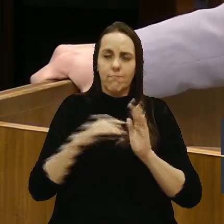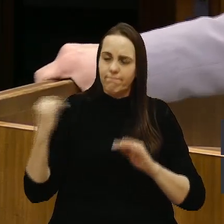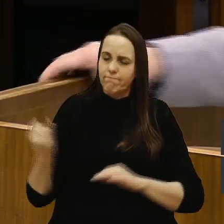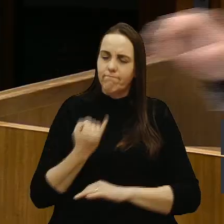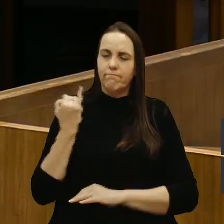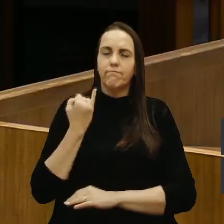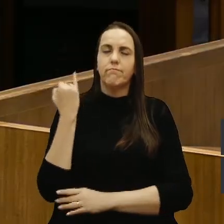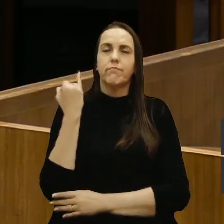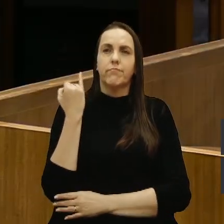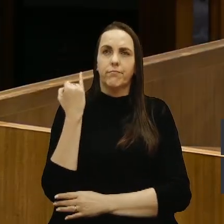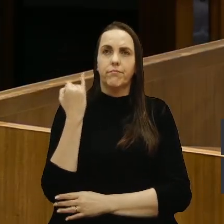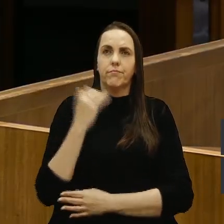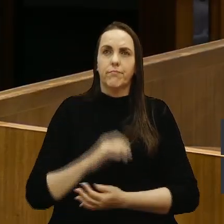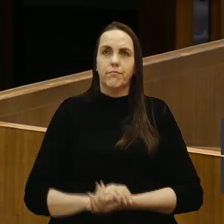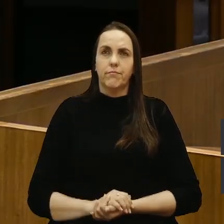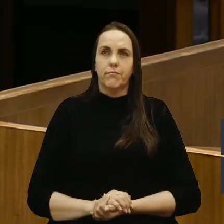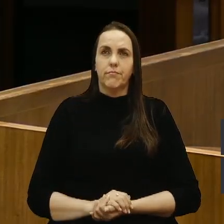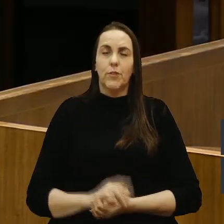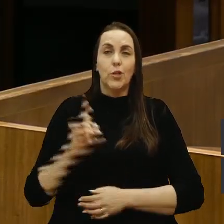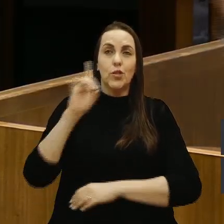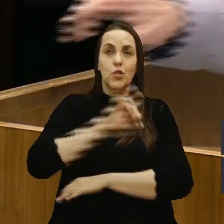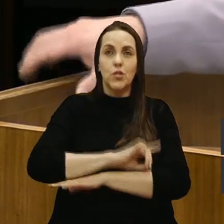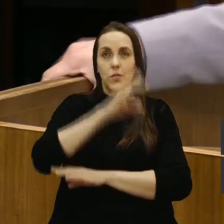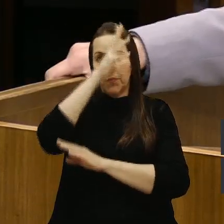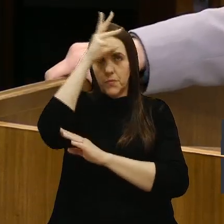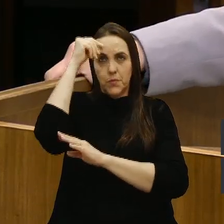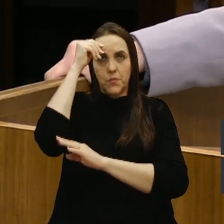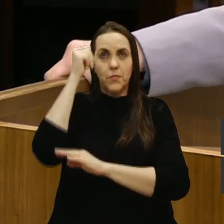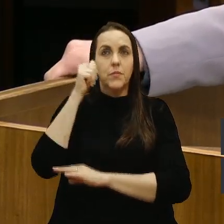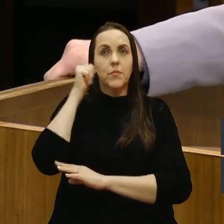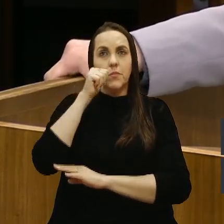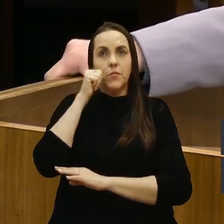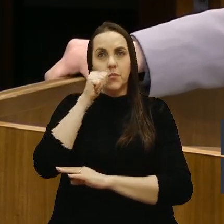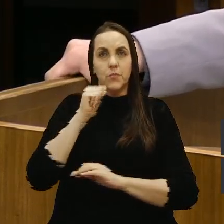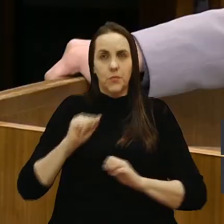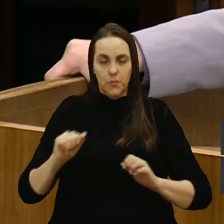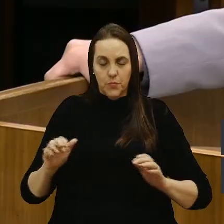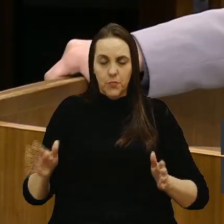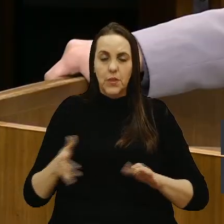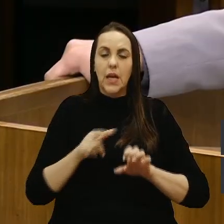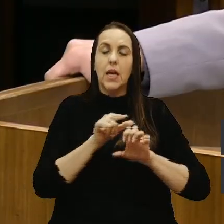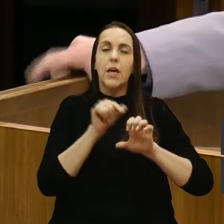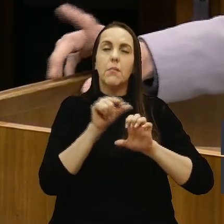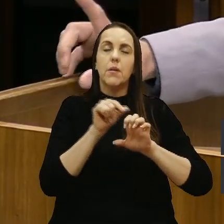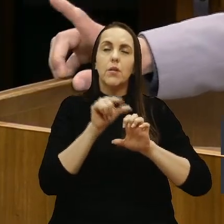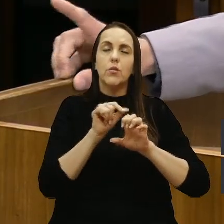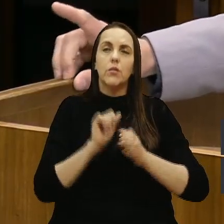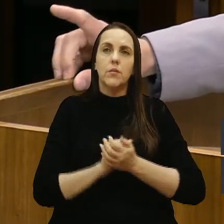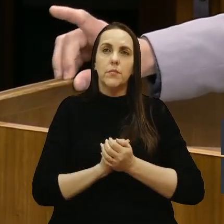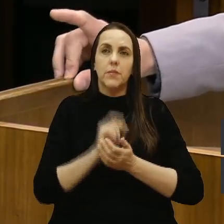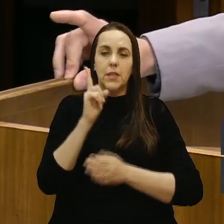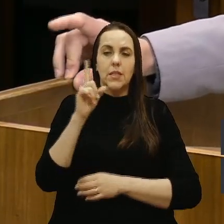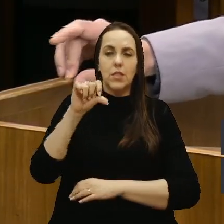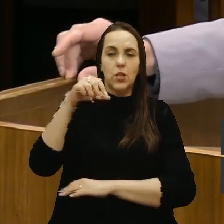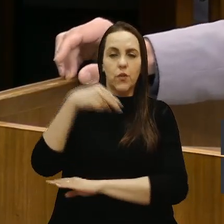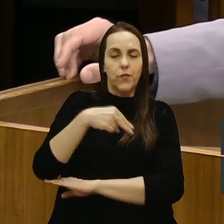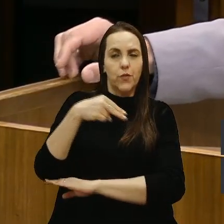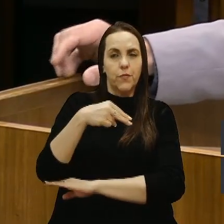importância. Dia Municipal da Mulher Impulsionadora, Empreendedora, 19 de